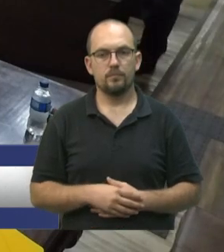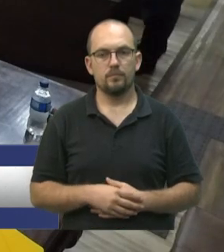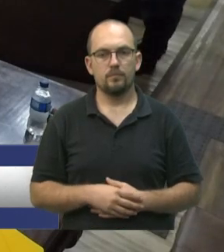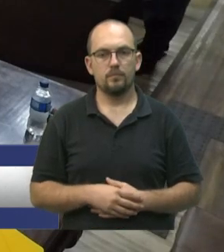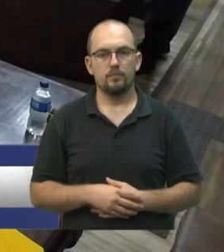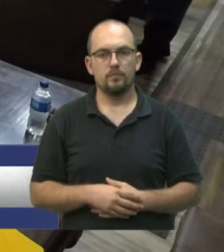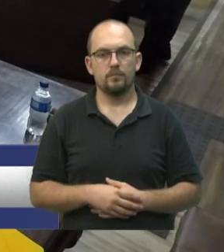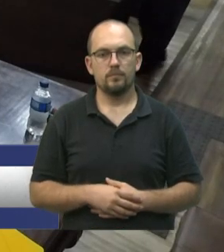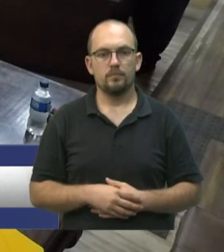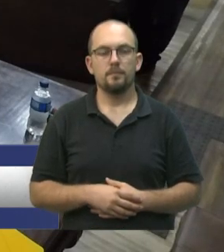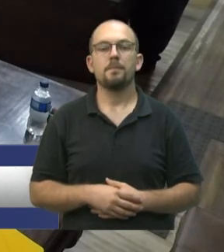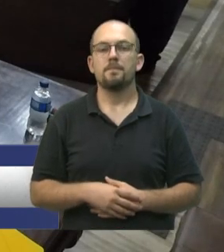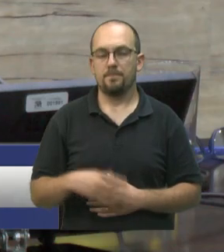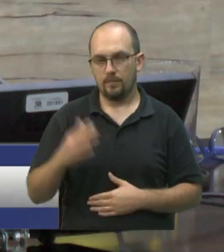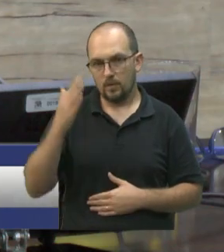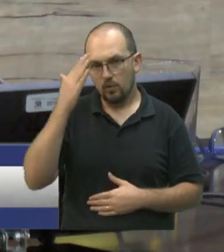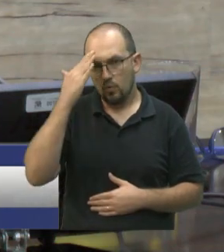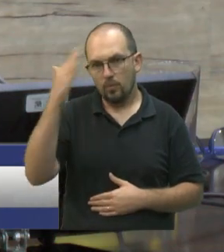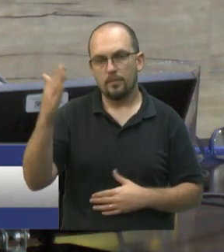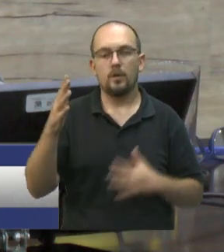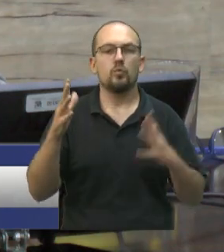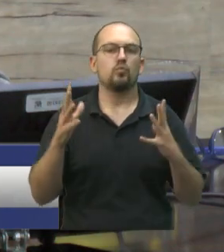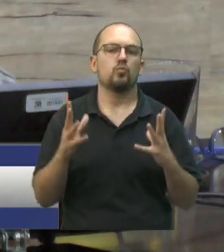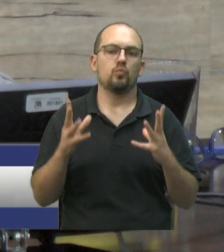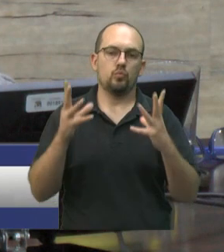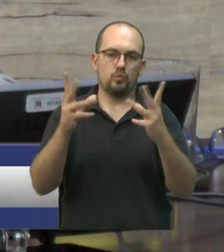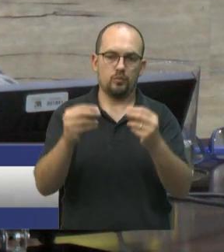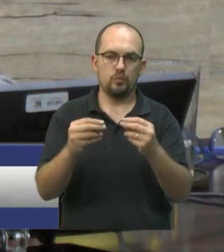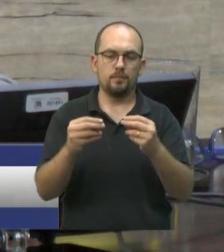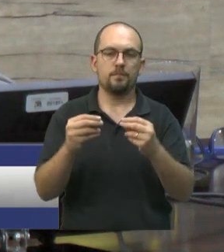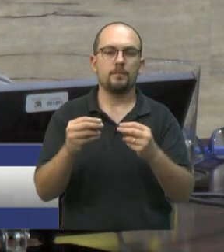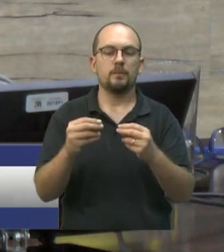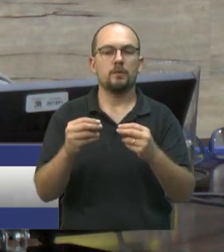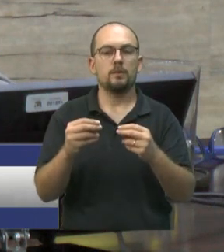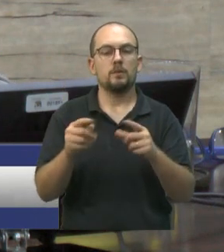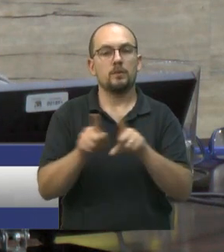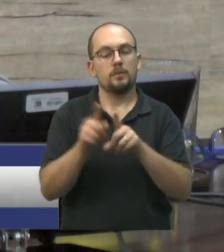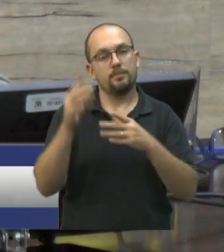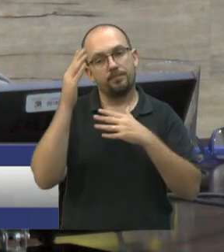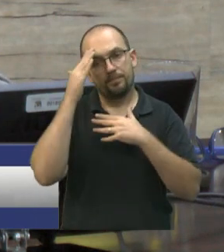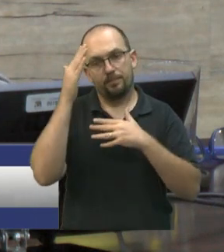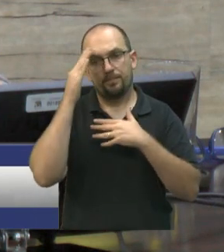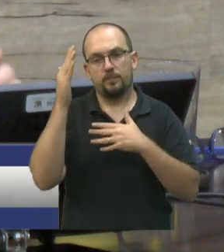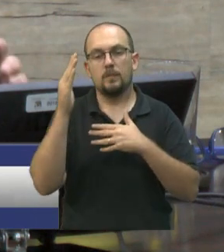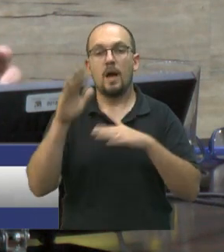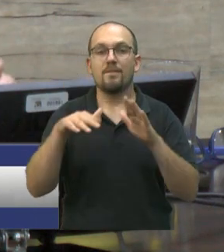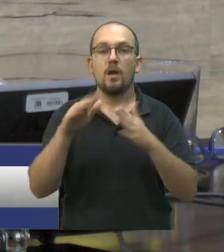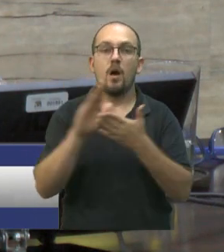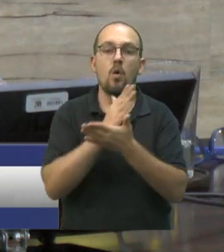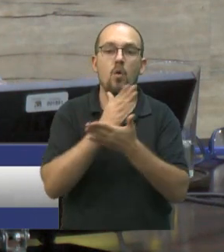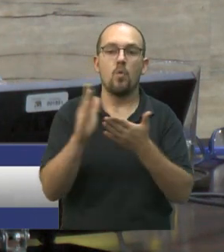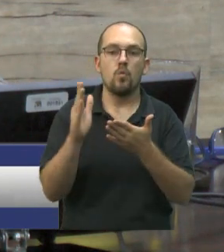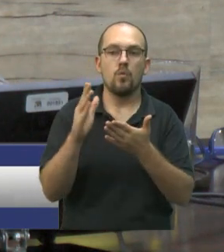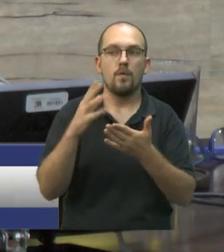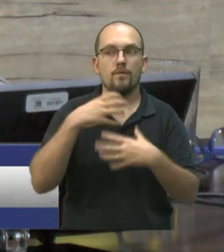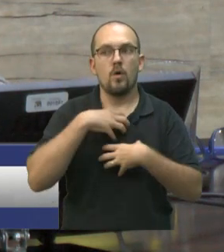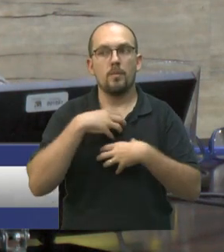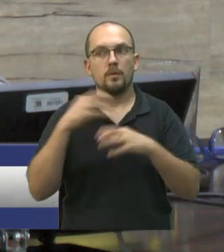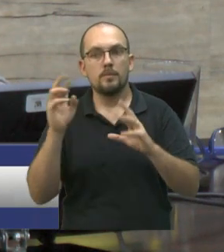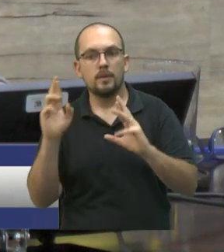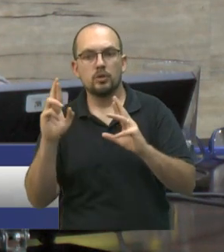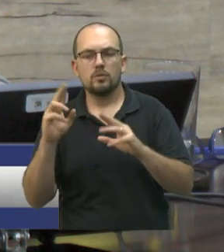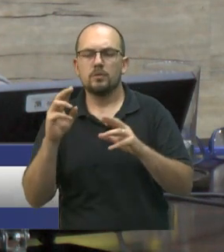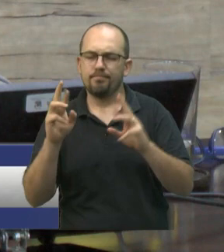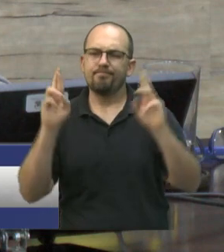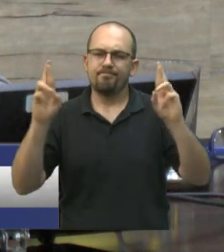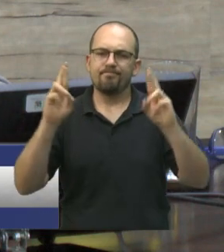Então, obrigado por todos, agradecemos. Talvez a expectativa esteja de alguma forma, mas a gente promete que na próxima